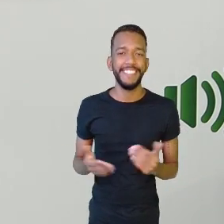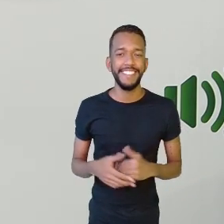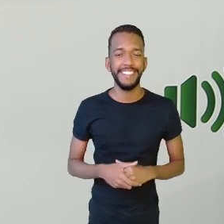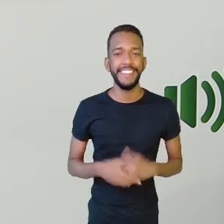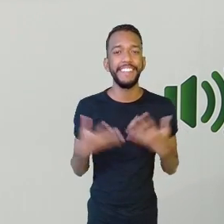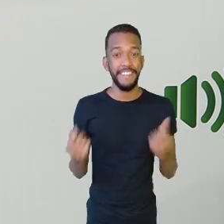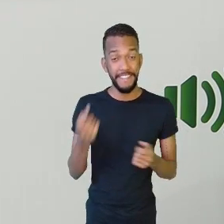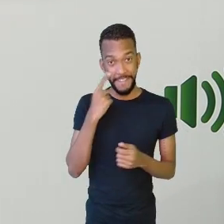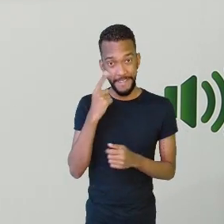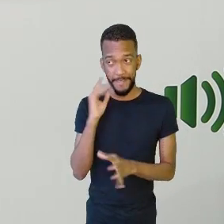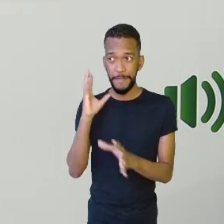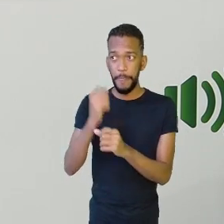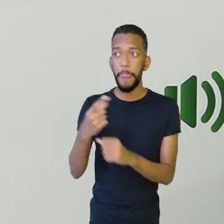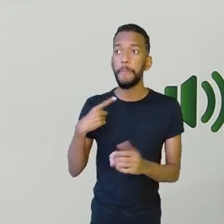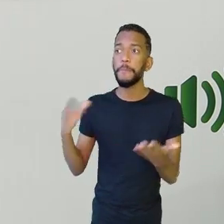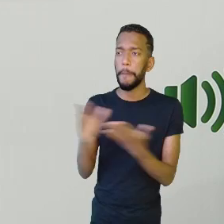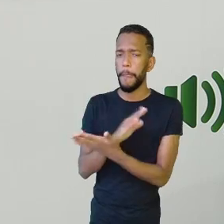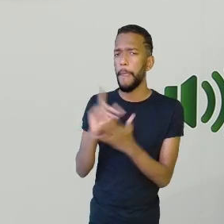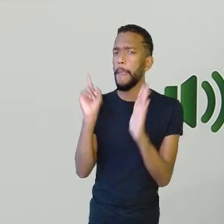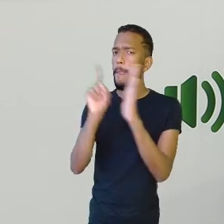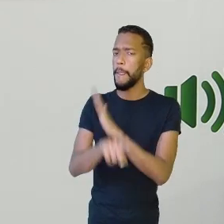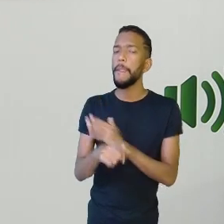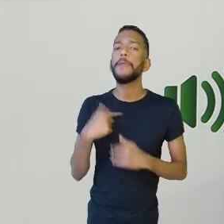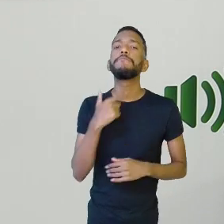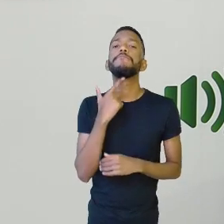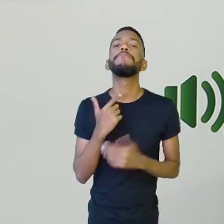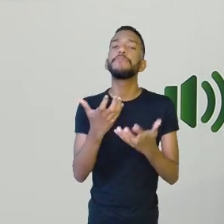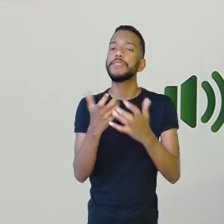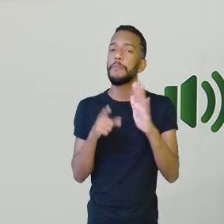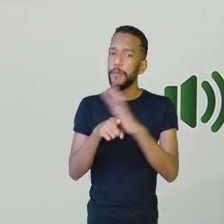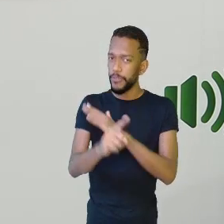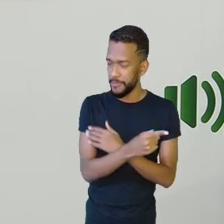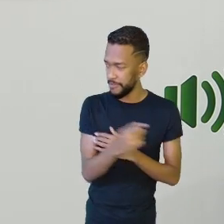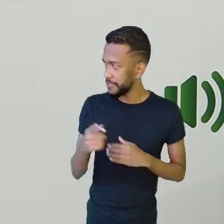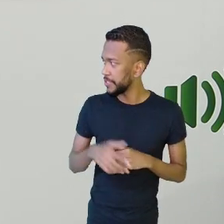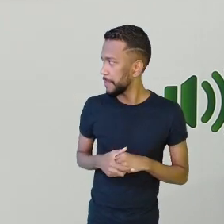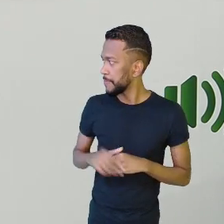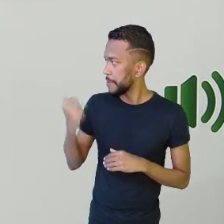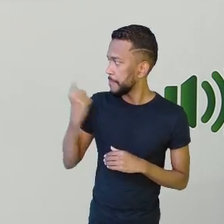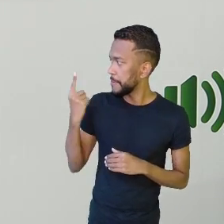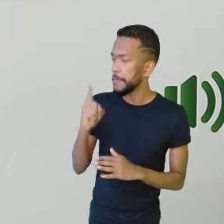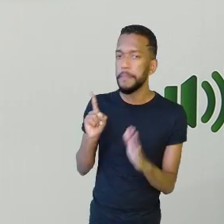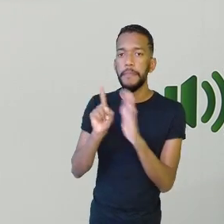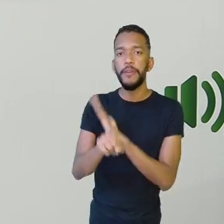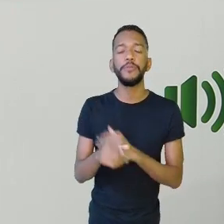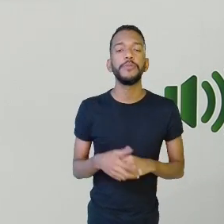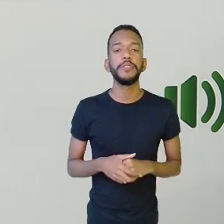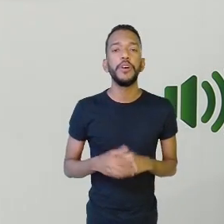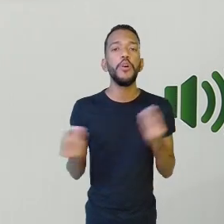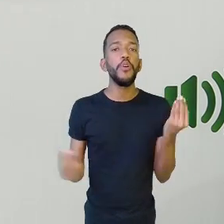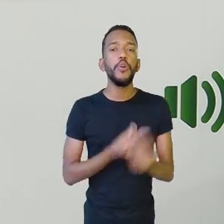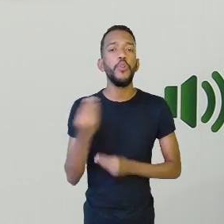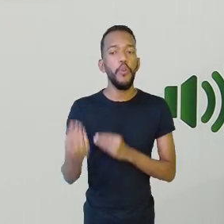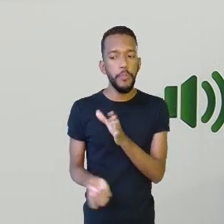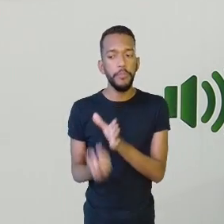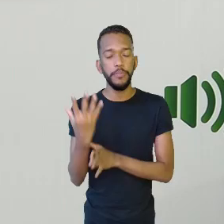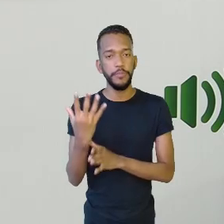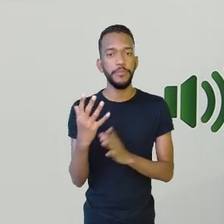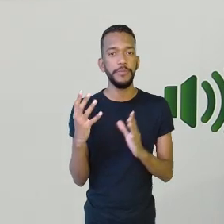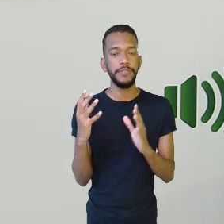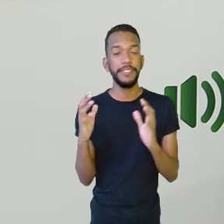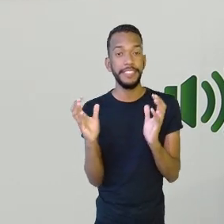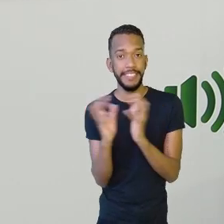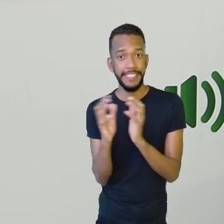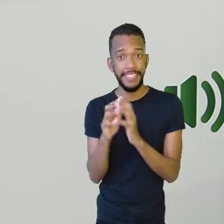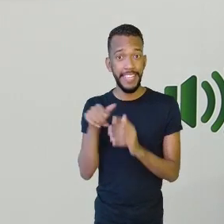Vamos lá. Tem algumas perguntas aqui que eu gostaria de fazer para vocês, tá? Primeira pergunta: como surgiu a cidade do